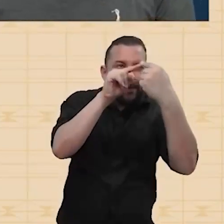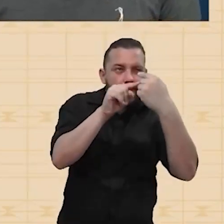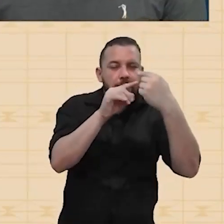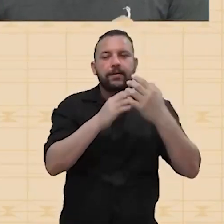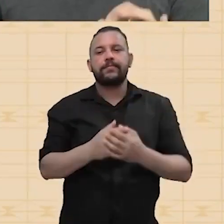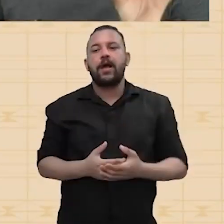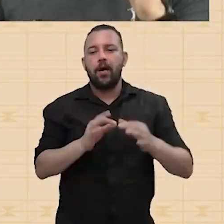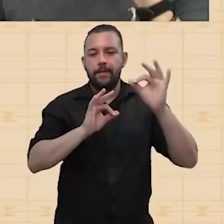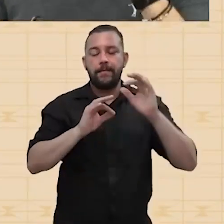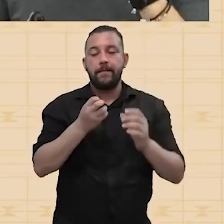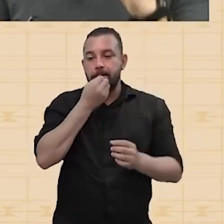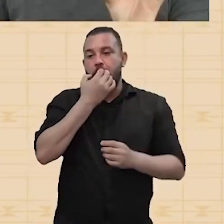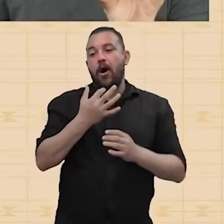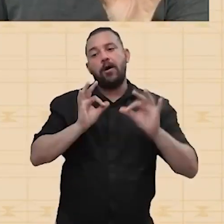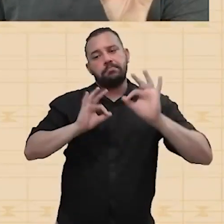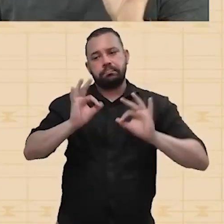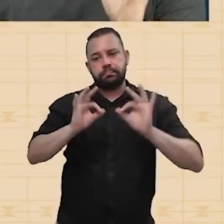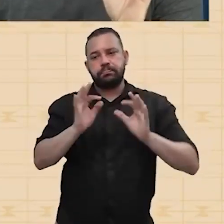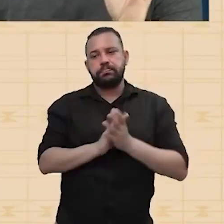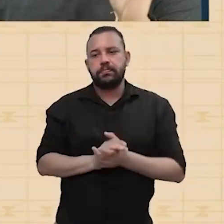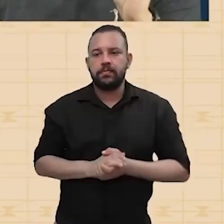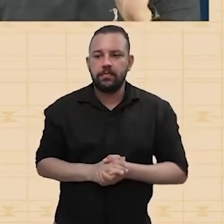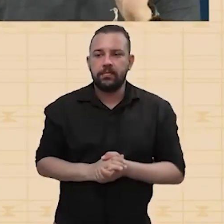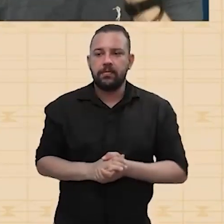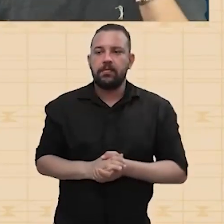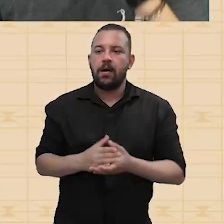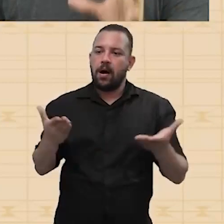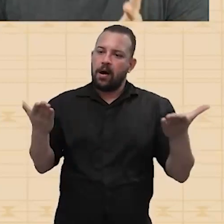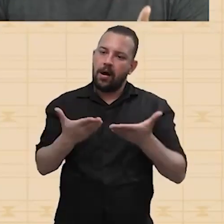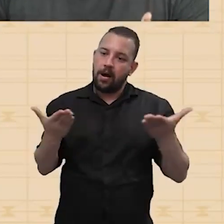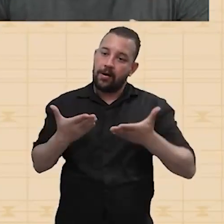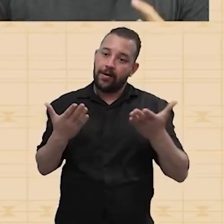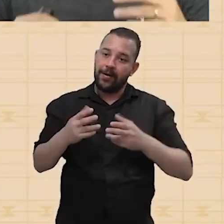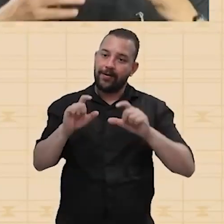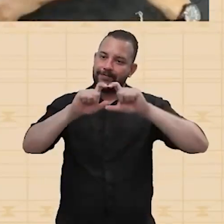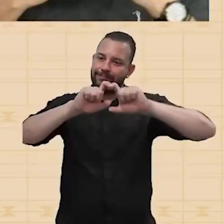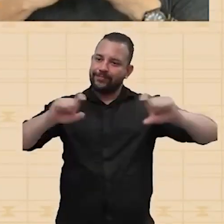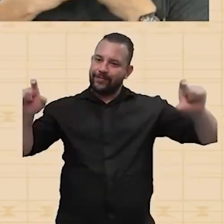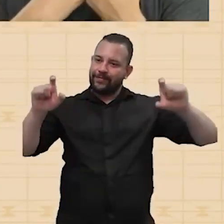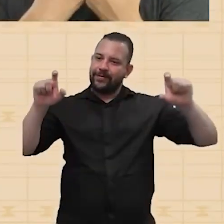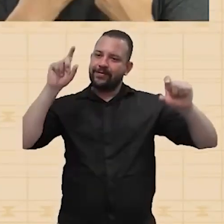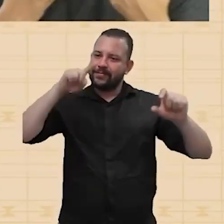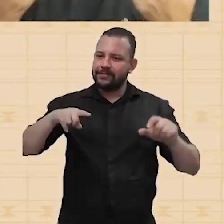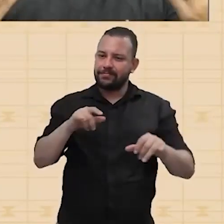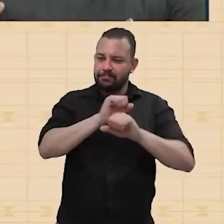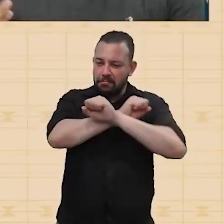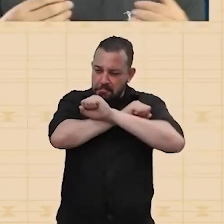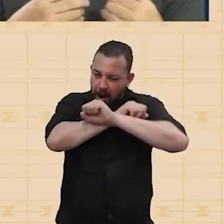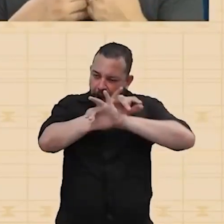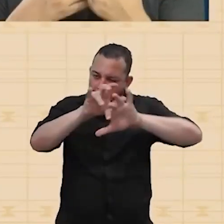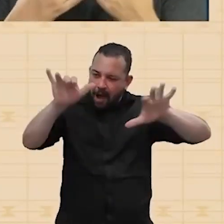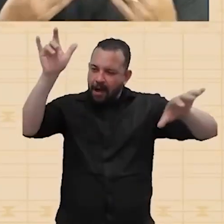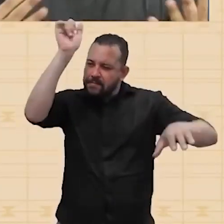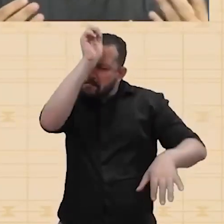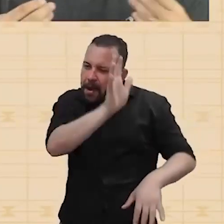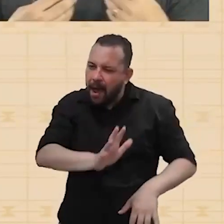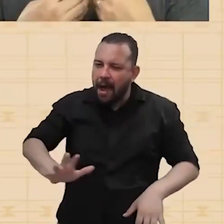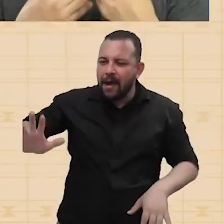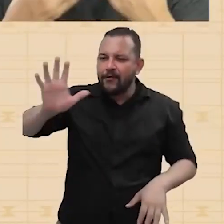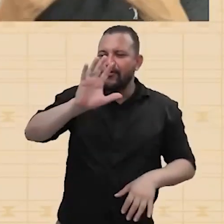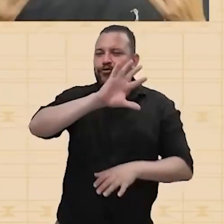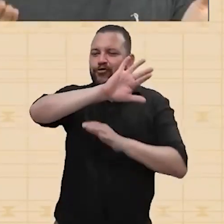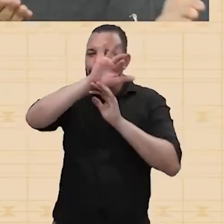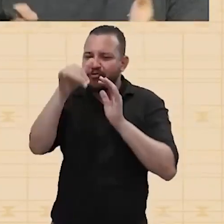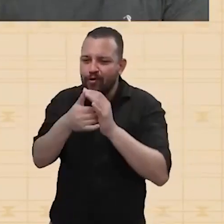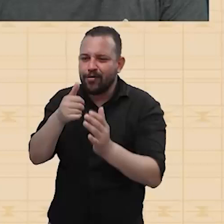organizada. E agora vai aqui uma frase que vai ecoar por todo o Brasil, todos os alunos,